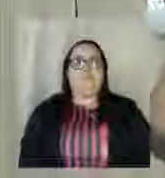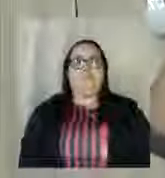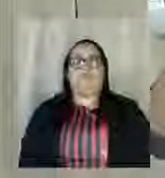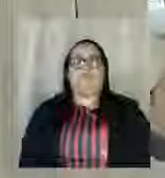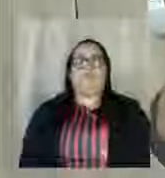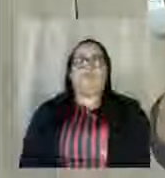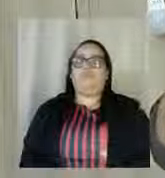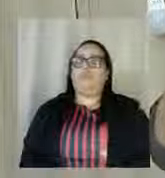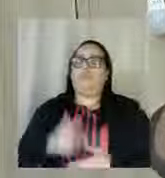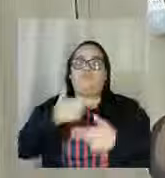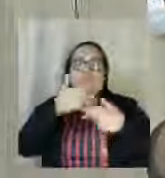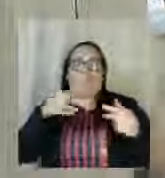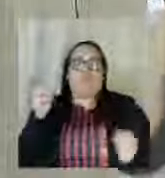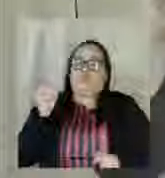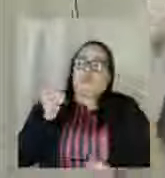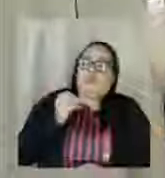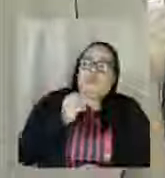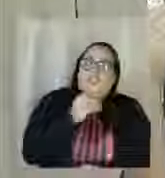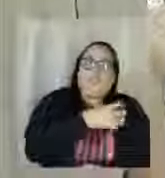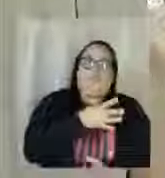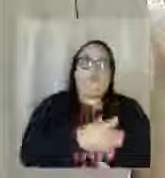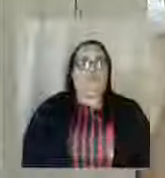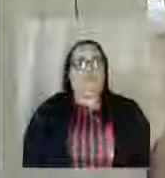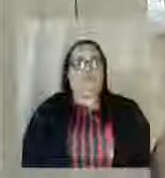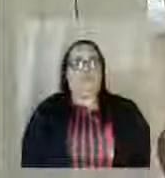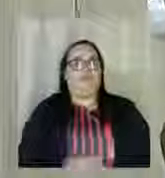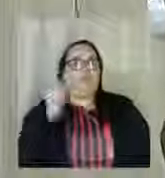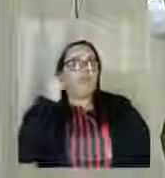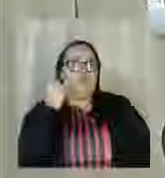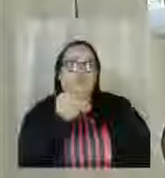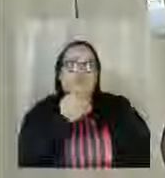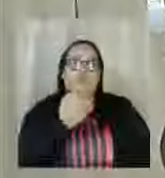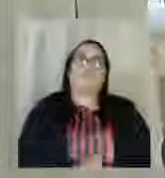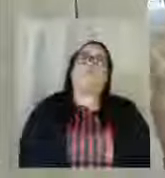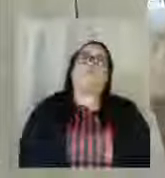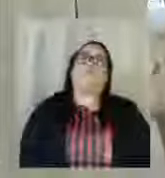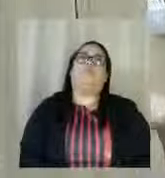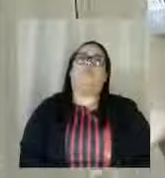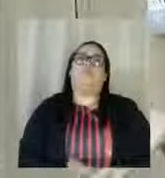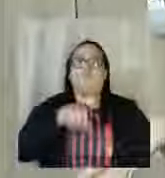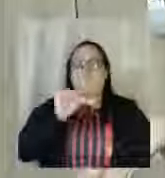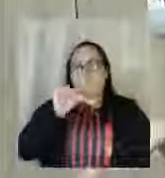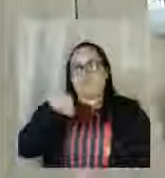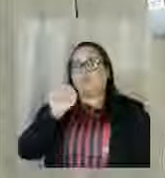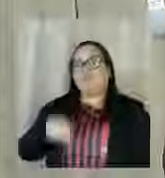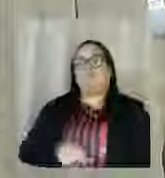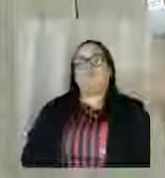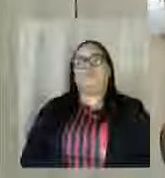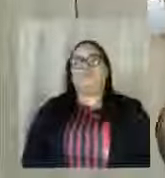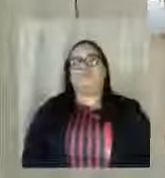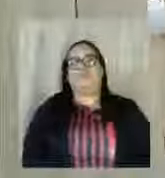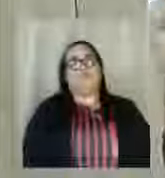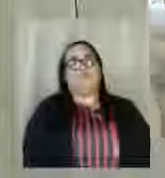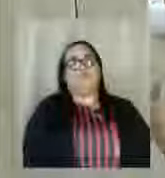Foi novo, uma experiência nova. Um surdo, sim.